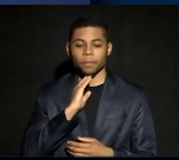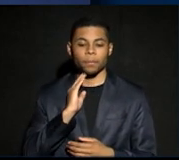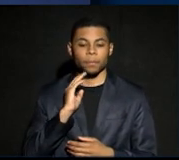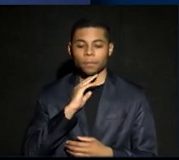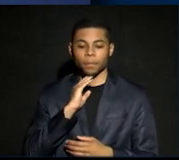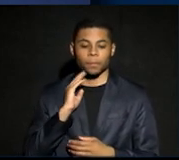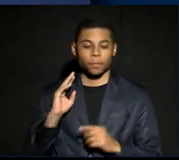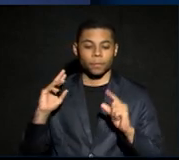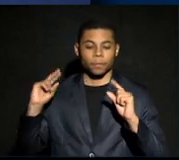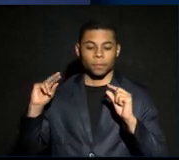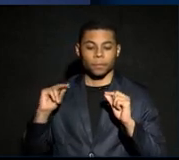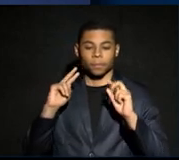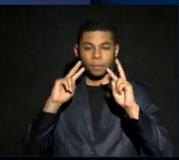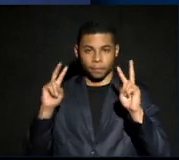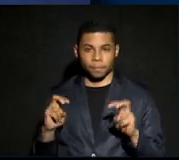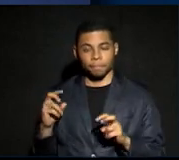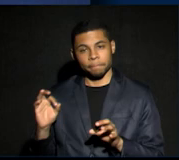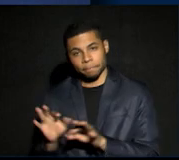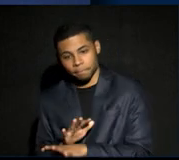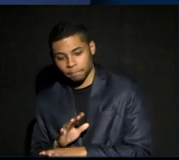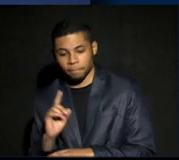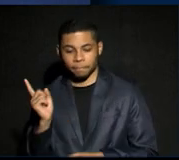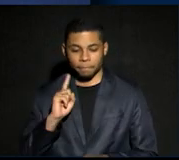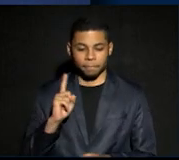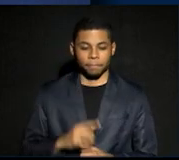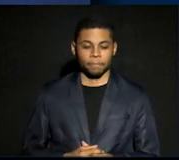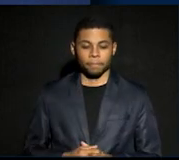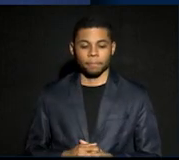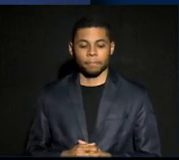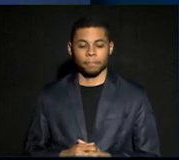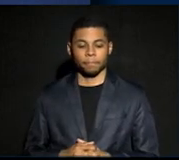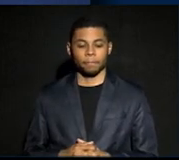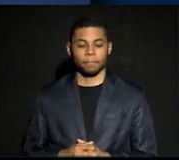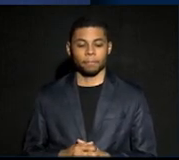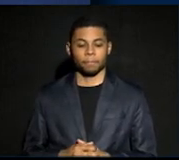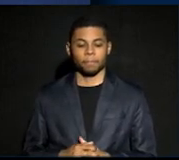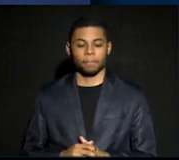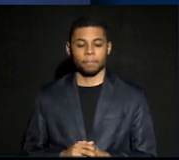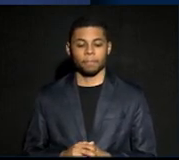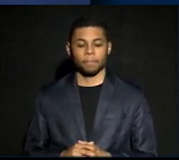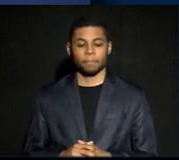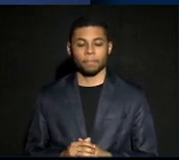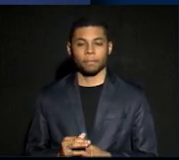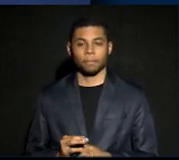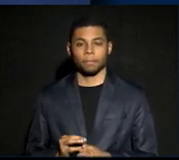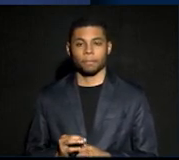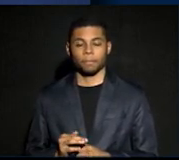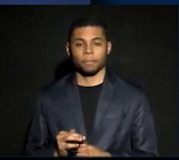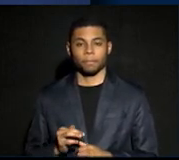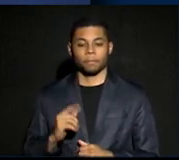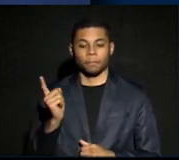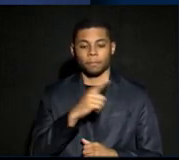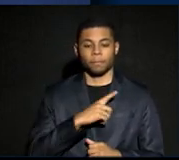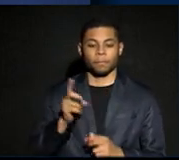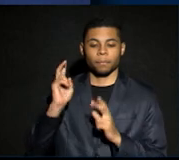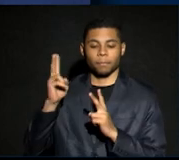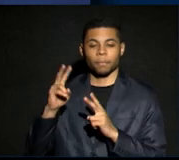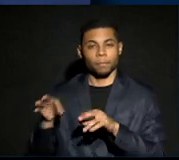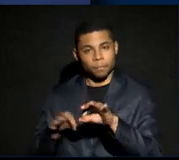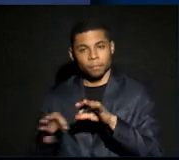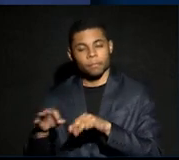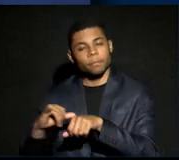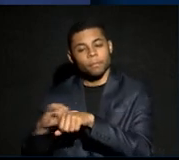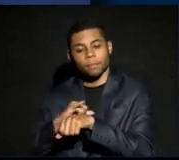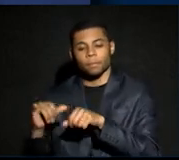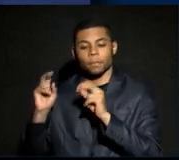com o debate sobre terminou ou não terminou o ciclo e a extensão, né, o horizonte relevante ajustado que